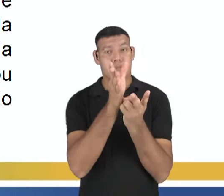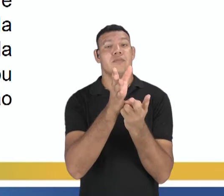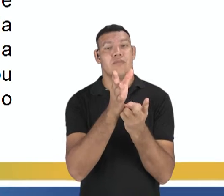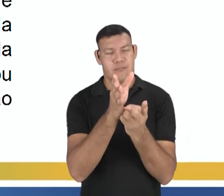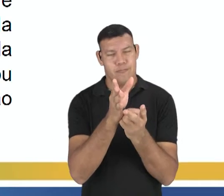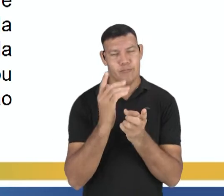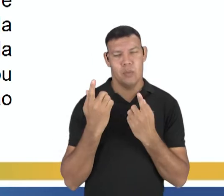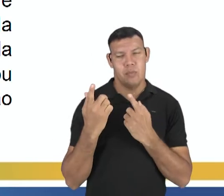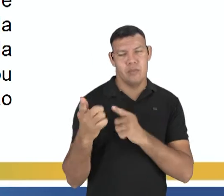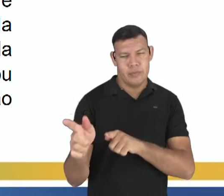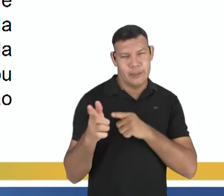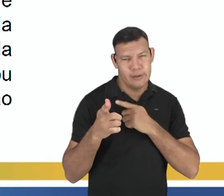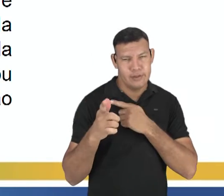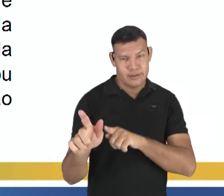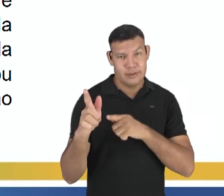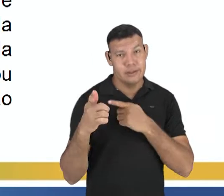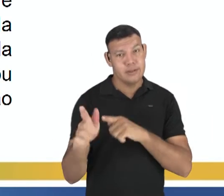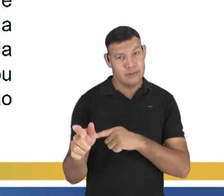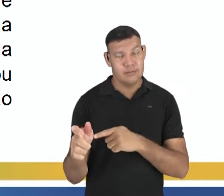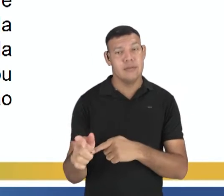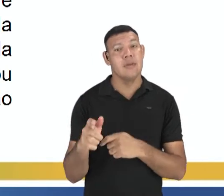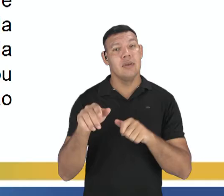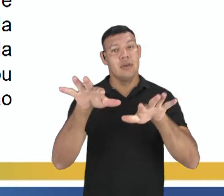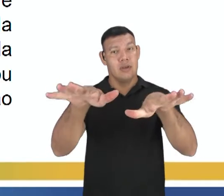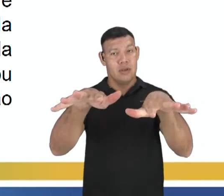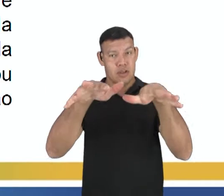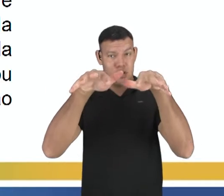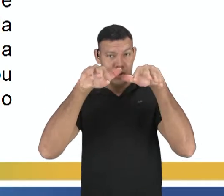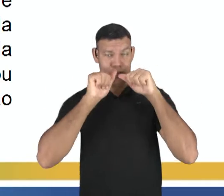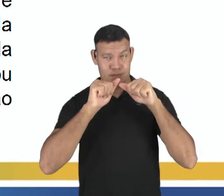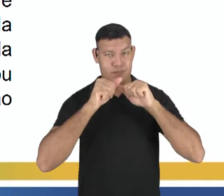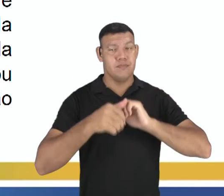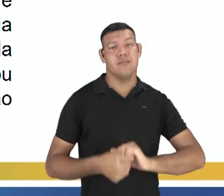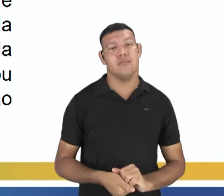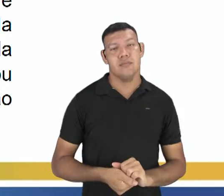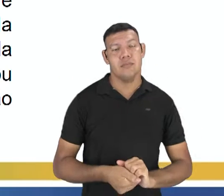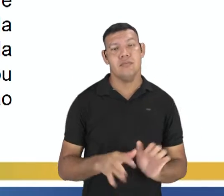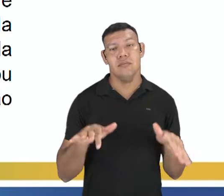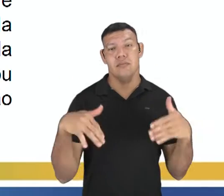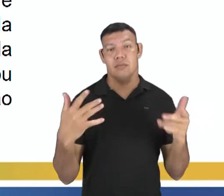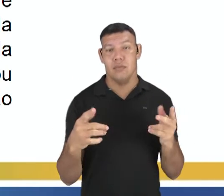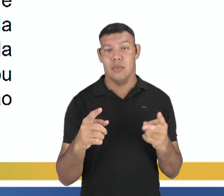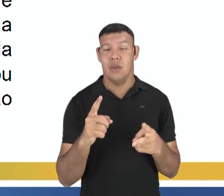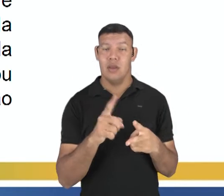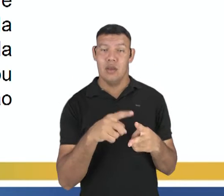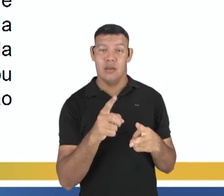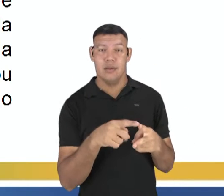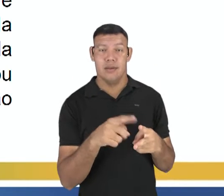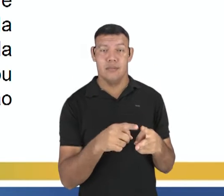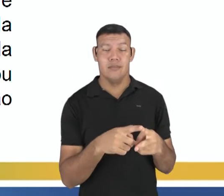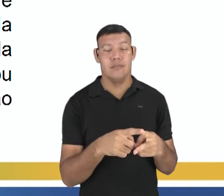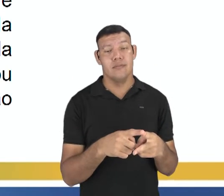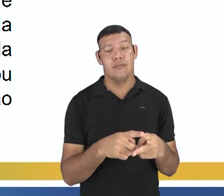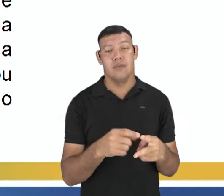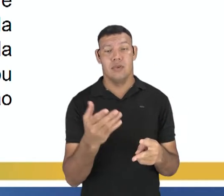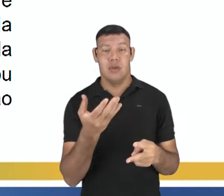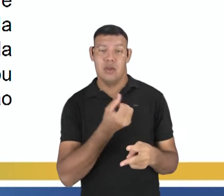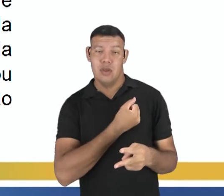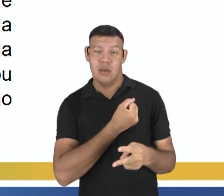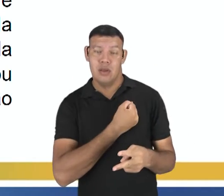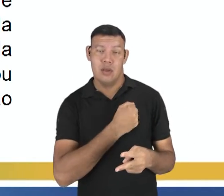a satírica, que são as cantigas de escárnio e maldizer. Na primeira, nas cantigas de amor e de